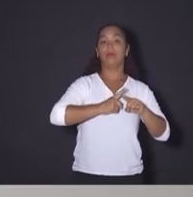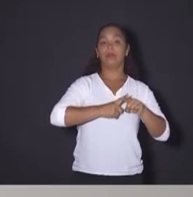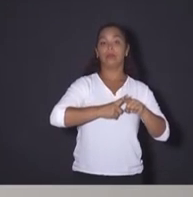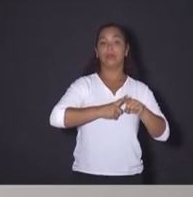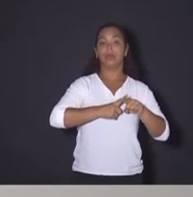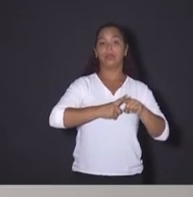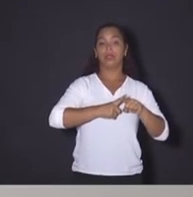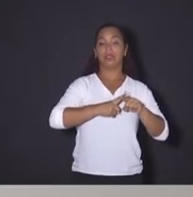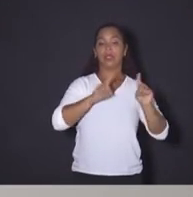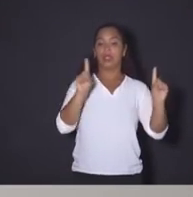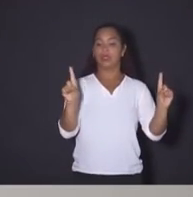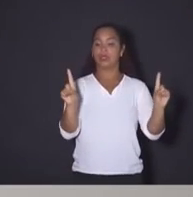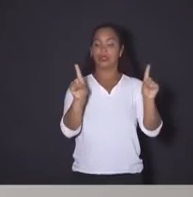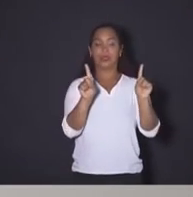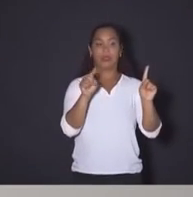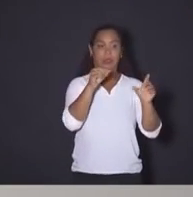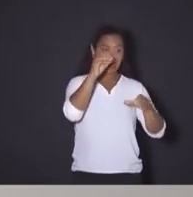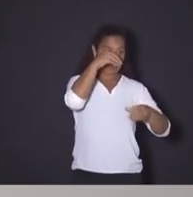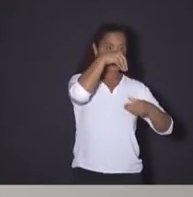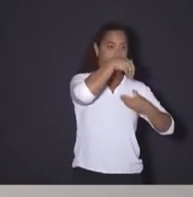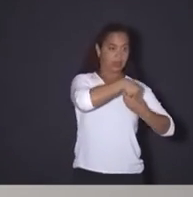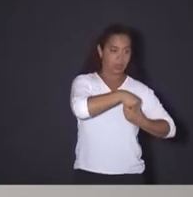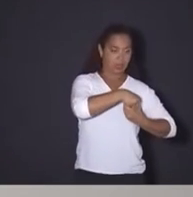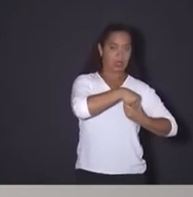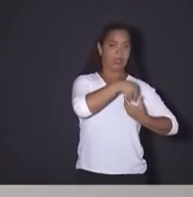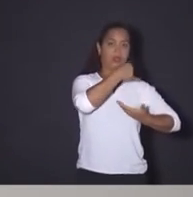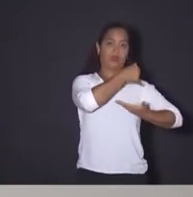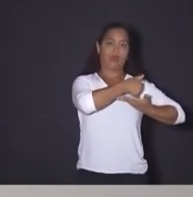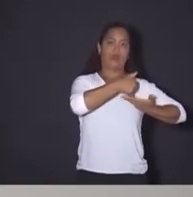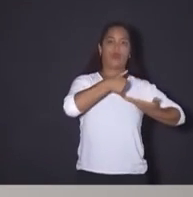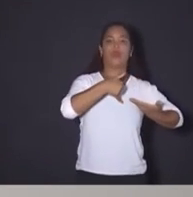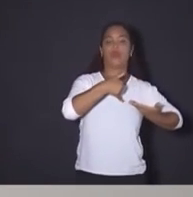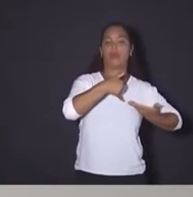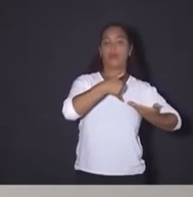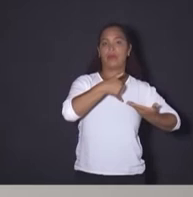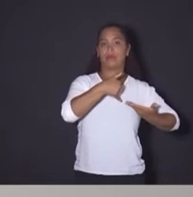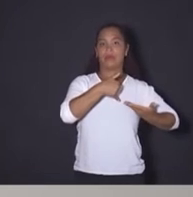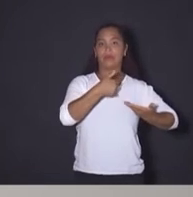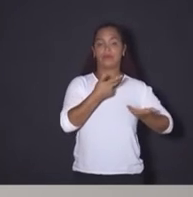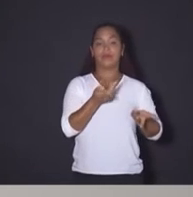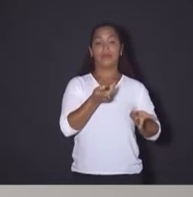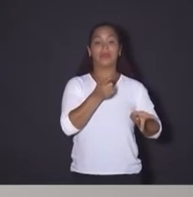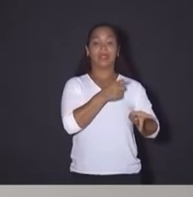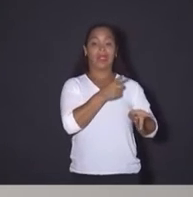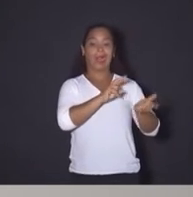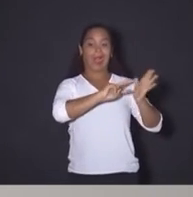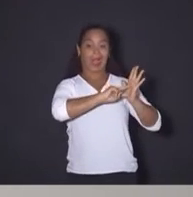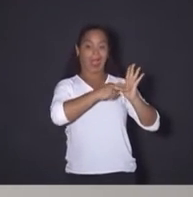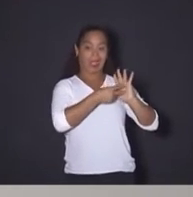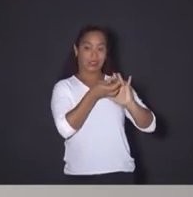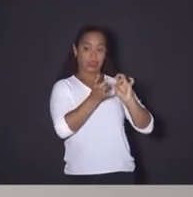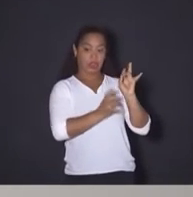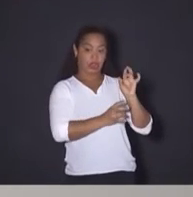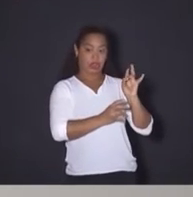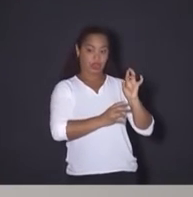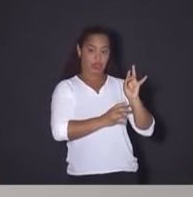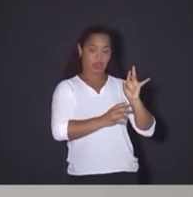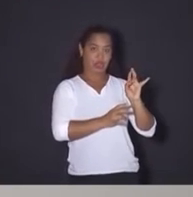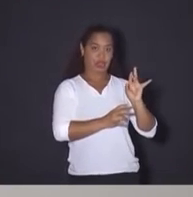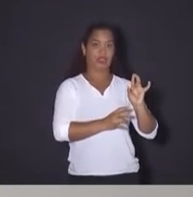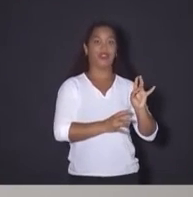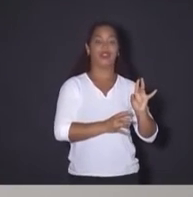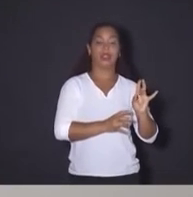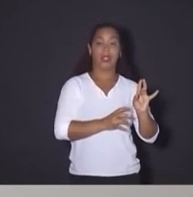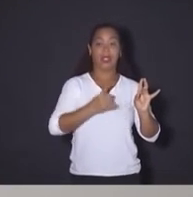estar com alguma quantidade de substância psicoativa consideradas traficantes nós